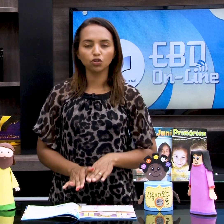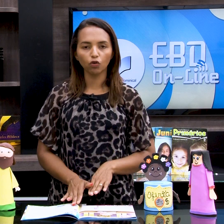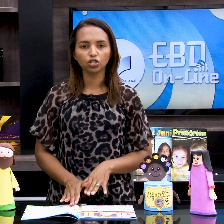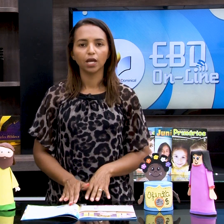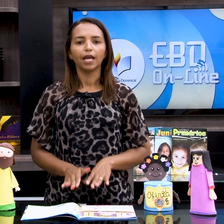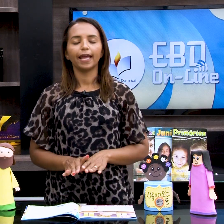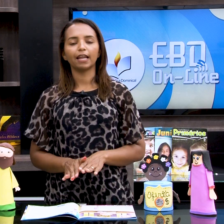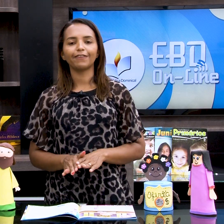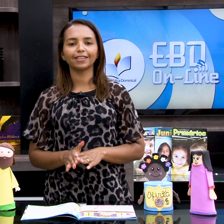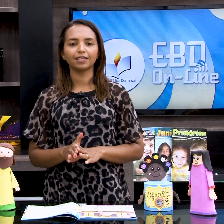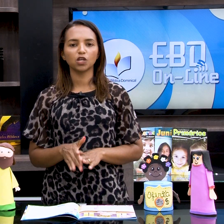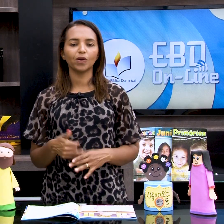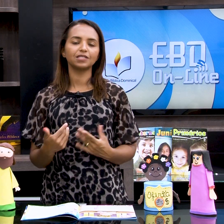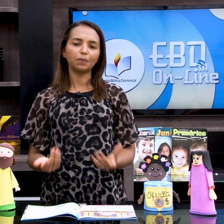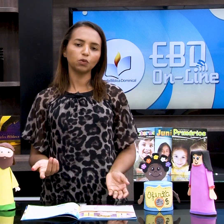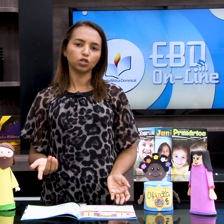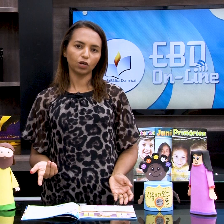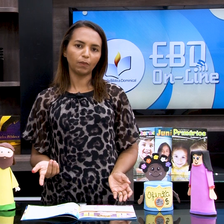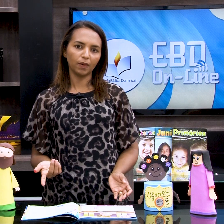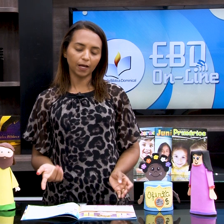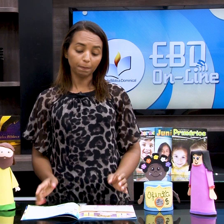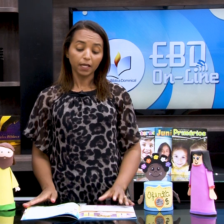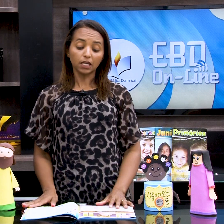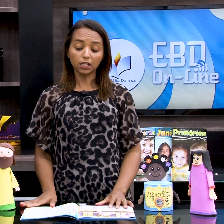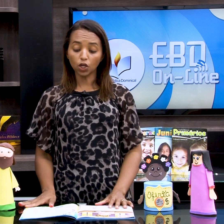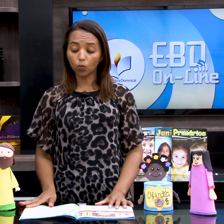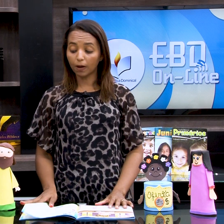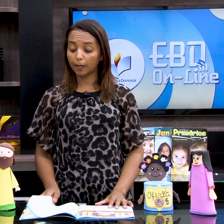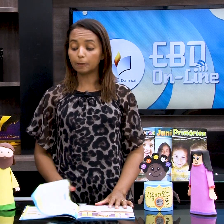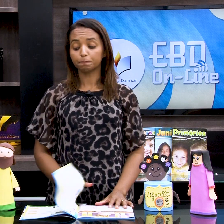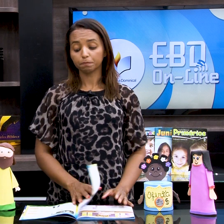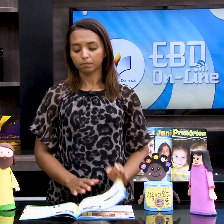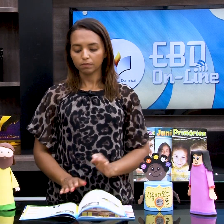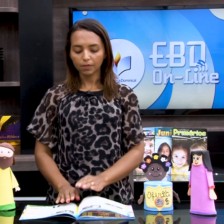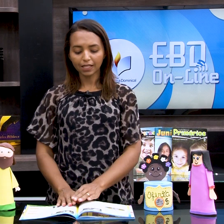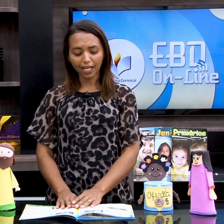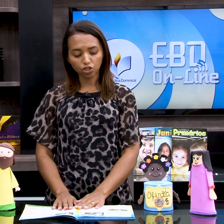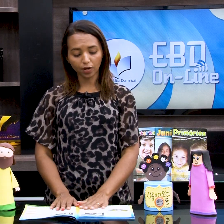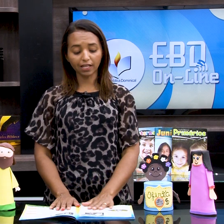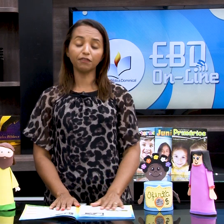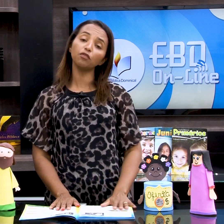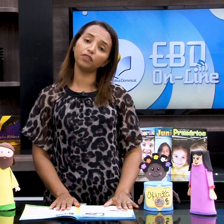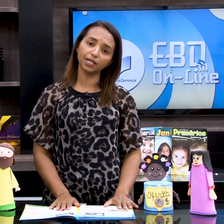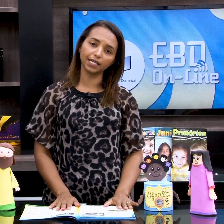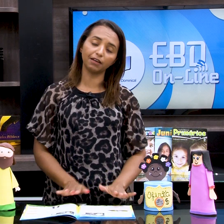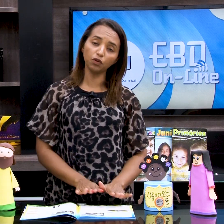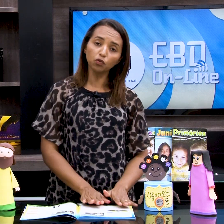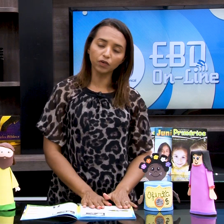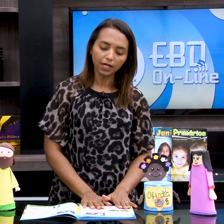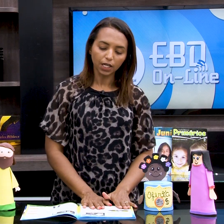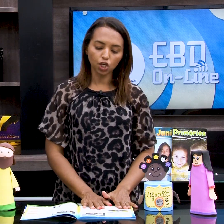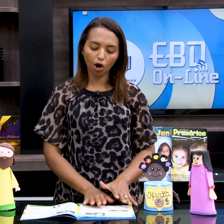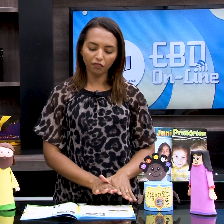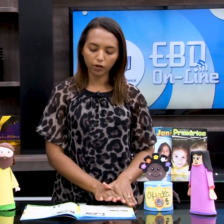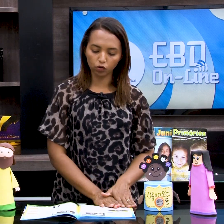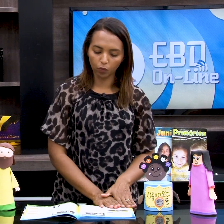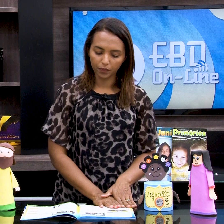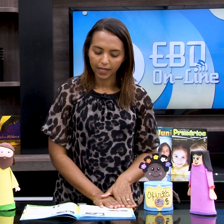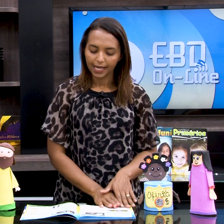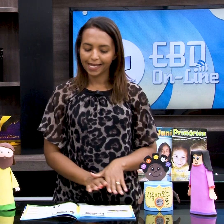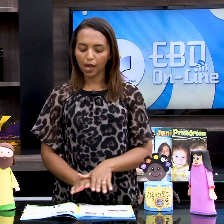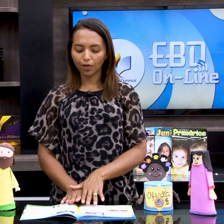a lição de hoje ela vai trazer um exemplo de uma história bíblica de uma da história da Viuvinha né da viúva que